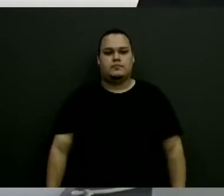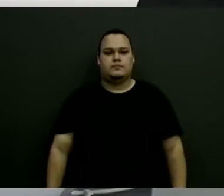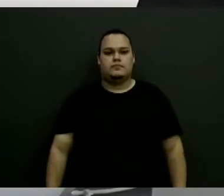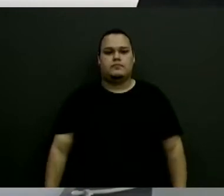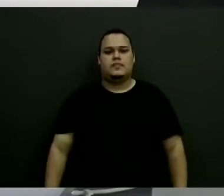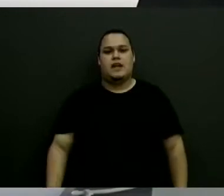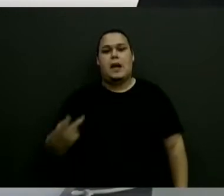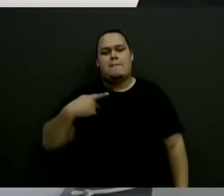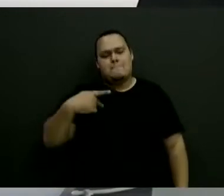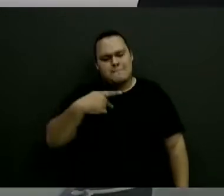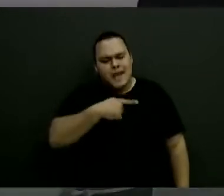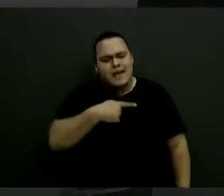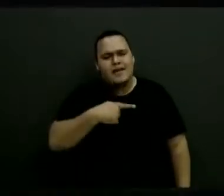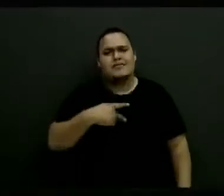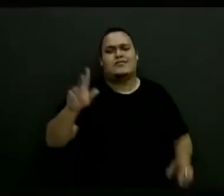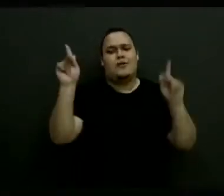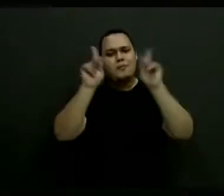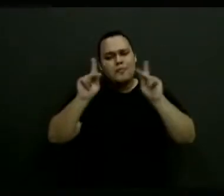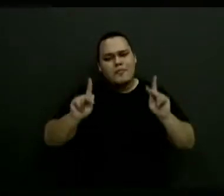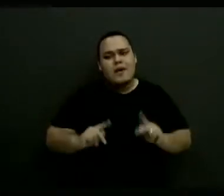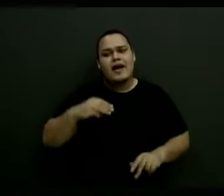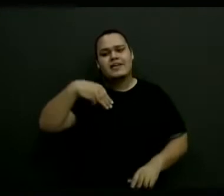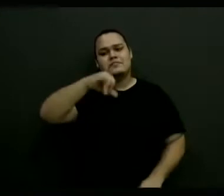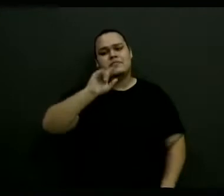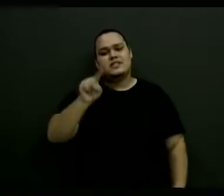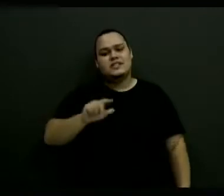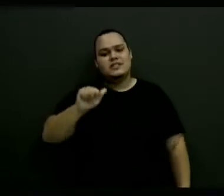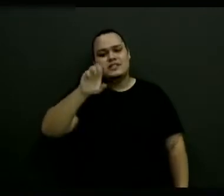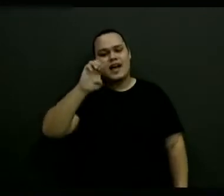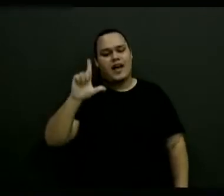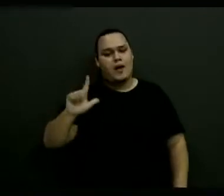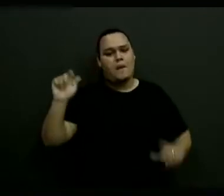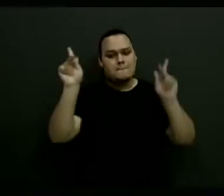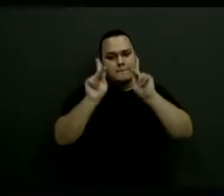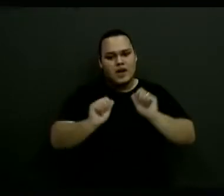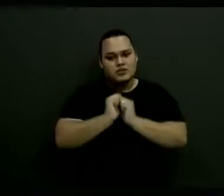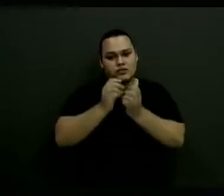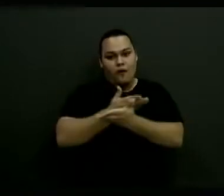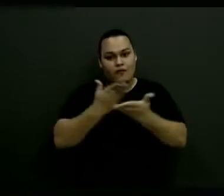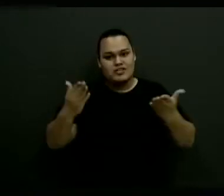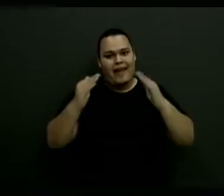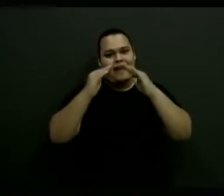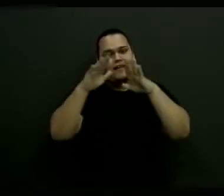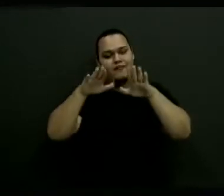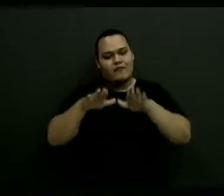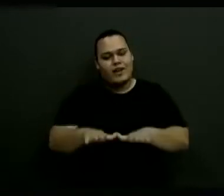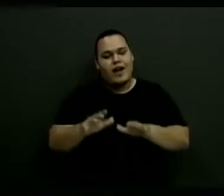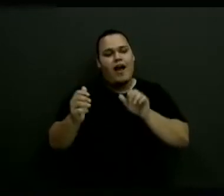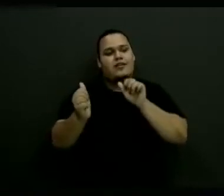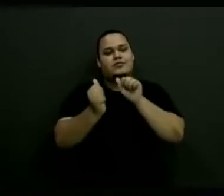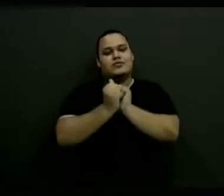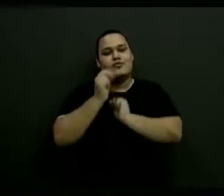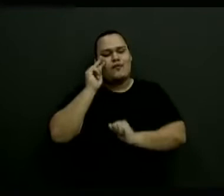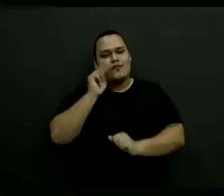Paz, pastor Misael, paz a todos os pastores. Que Deus abençoe você que está na sua casa, nos acompanhando